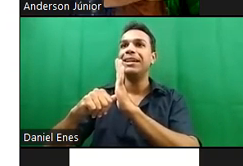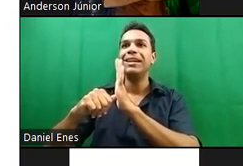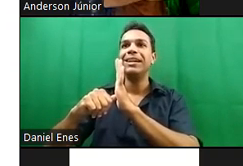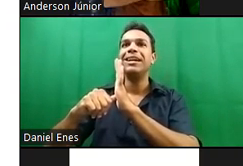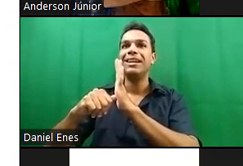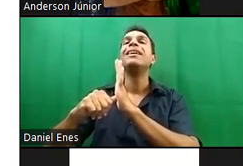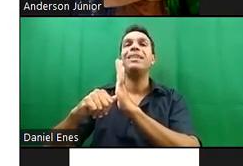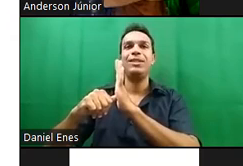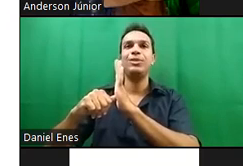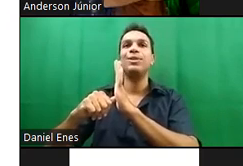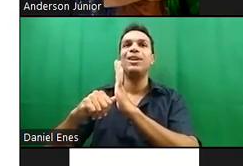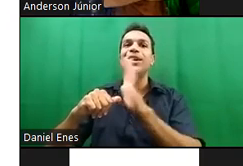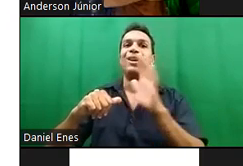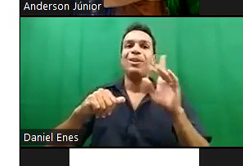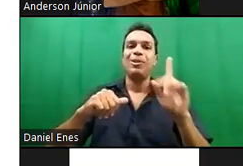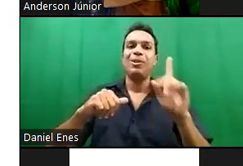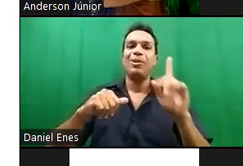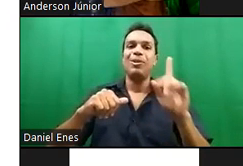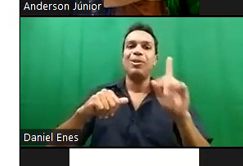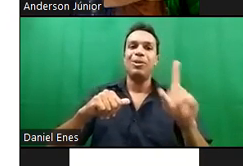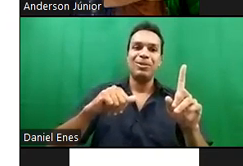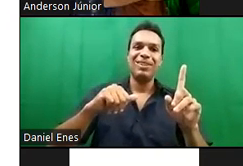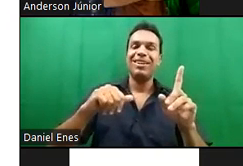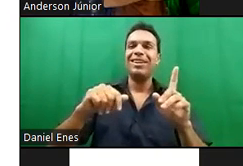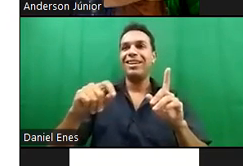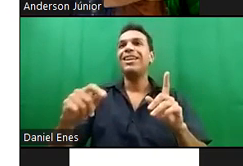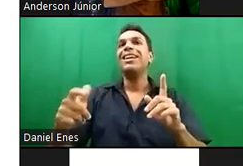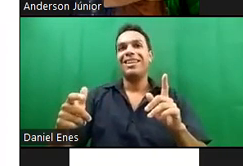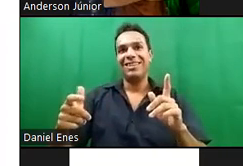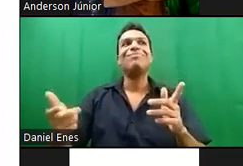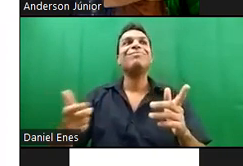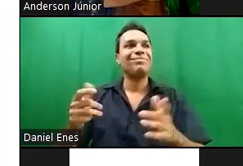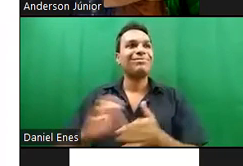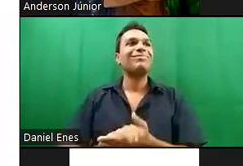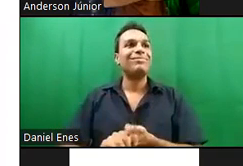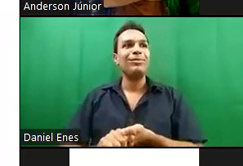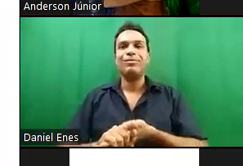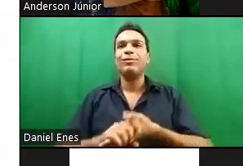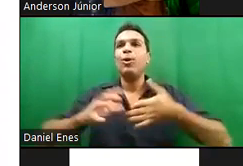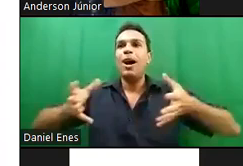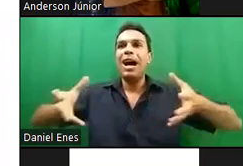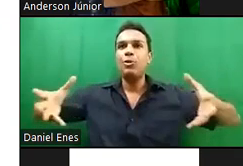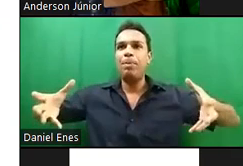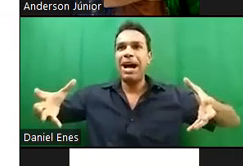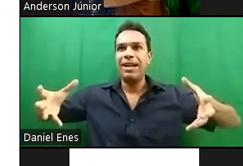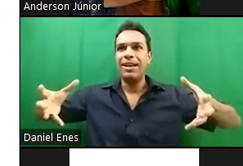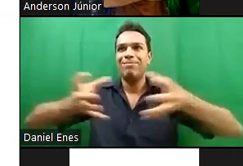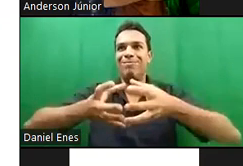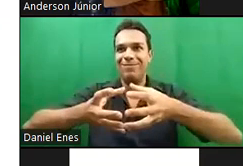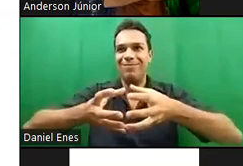Faz 2 vezes. Isso. Igual para sentar, também se faz sentar 2 vezes. Ó,